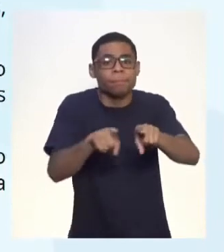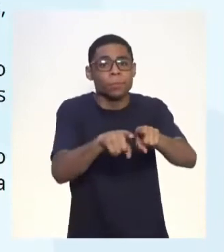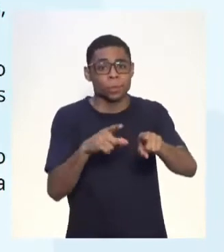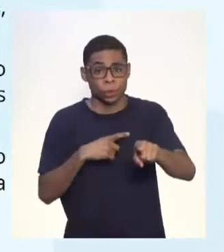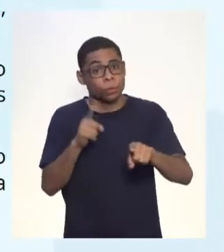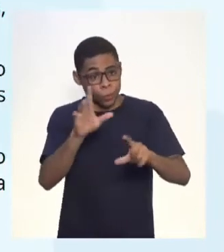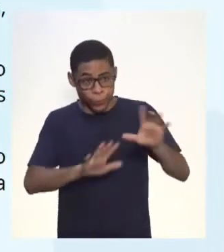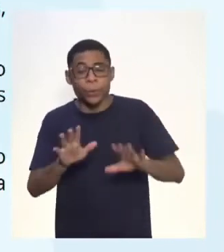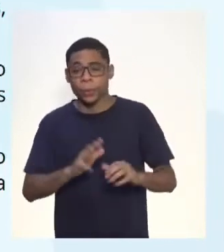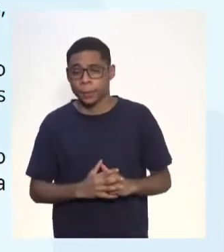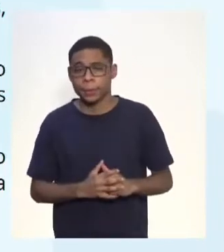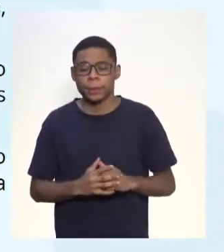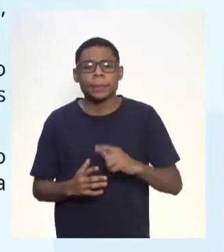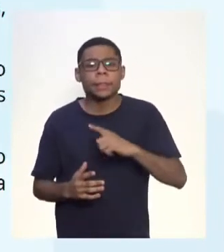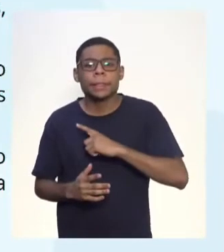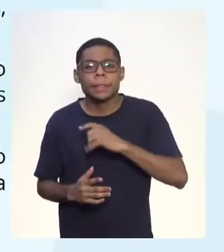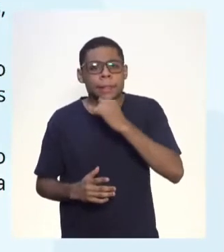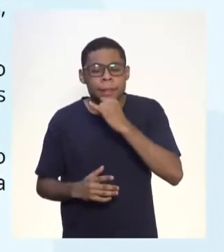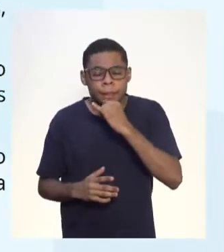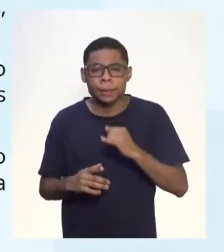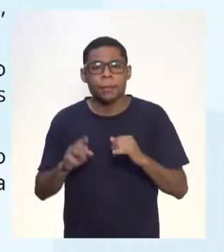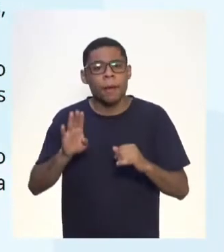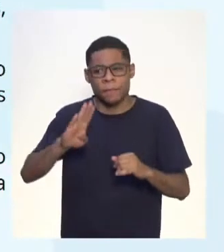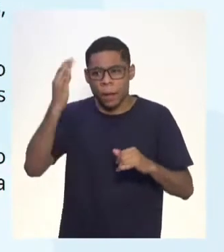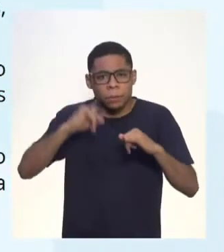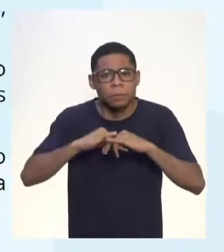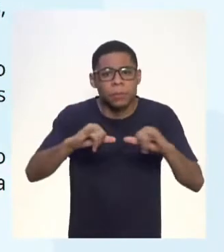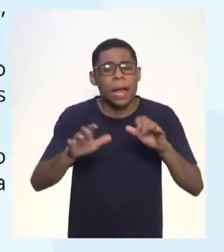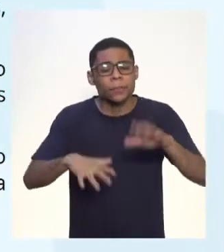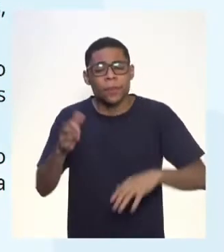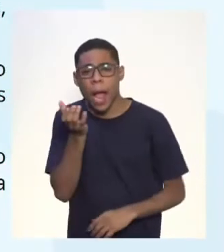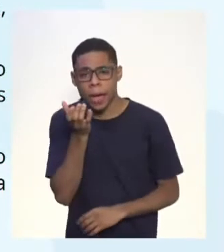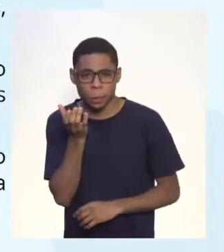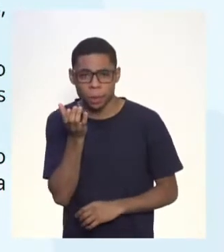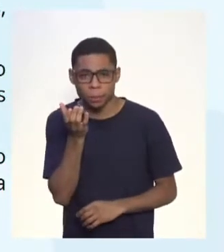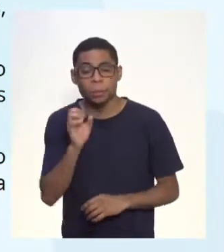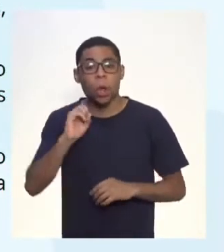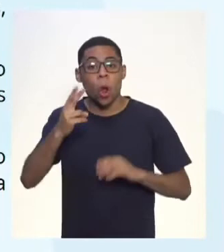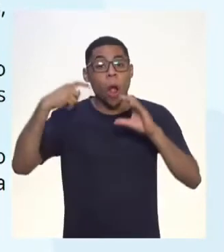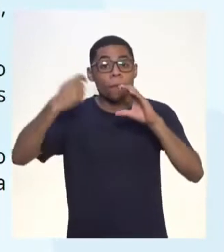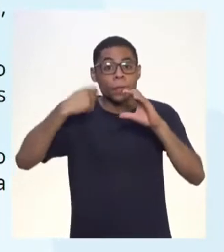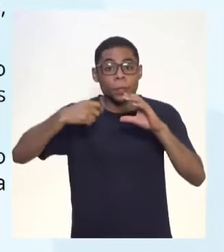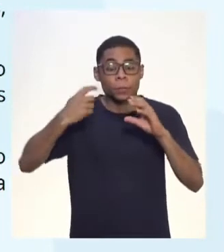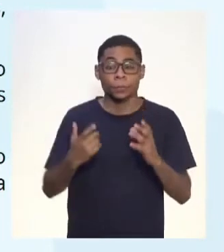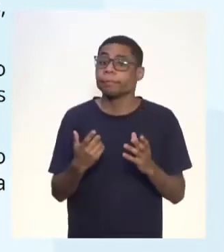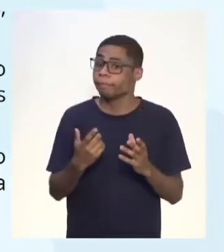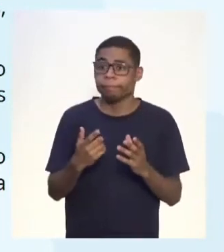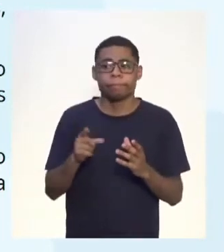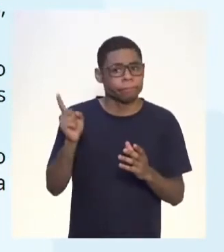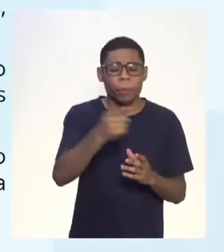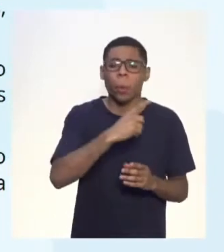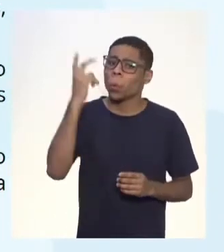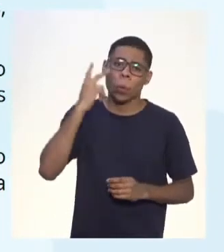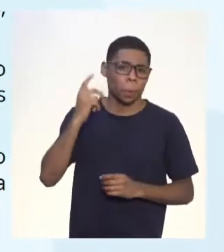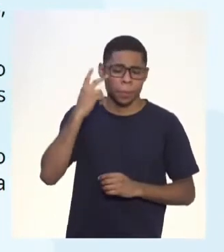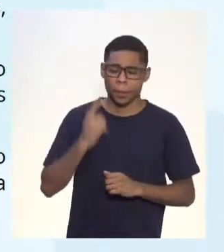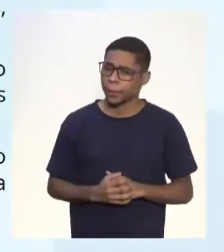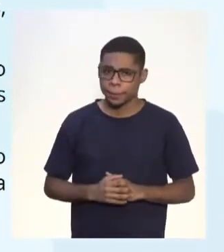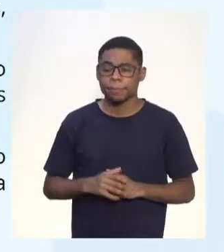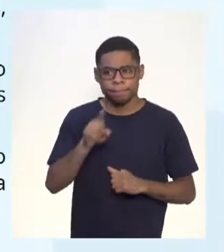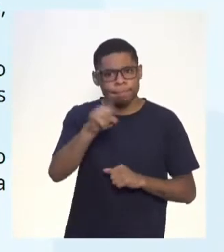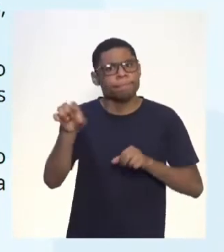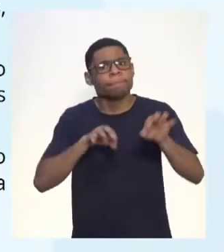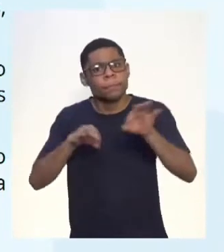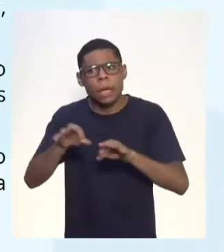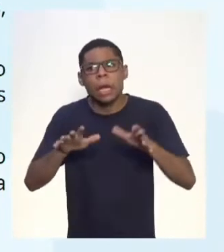news postados em formato de áudio e vídeo são muito comuns. Estas são até mesmo bem produzidas,